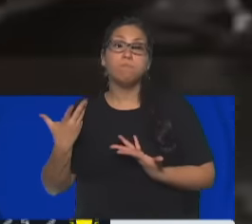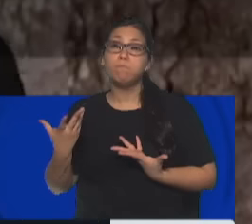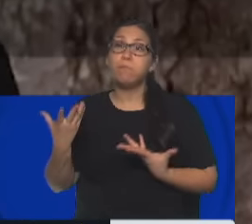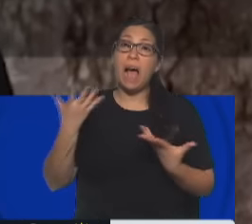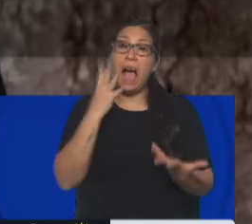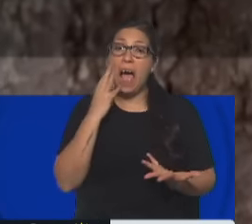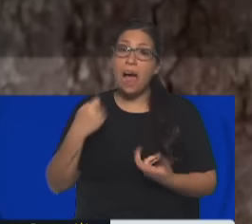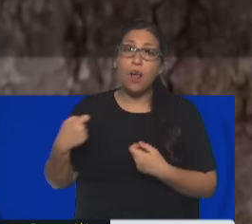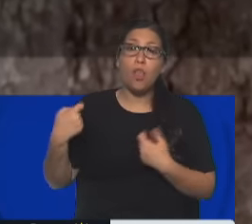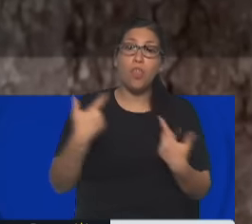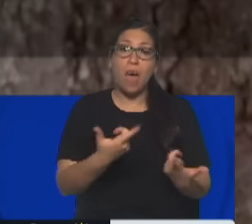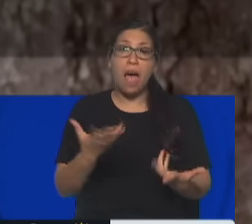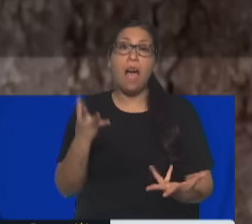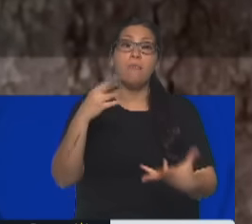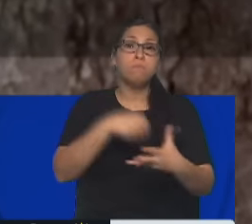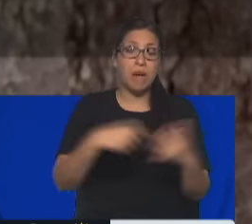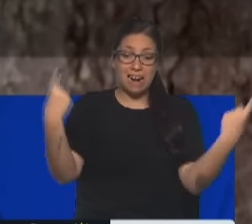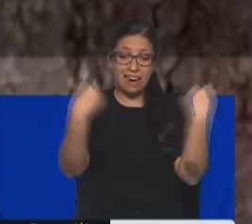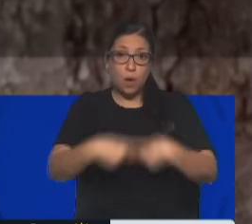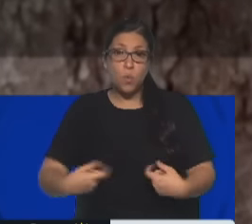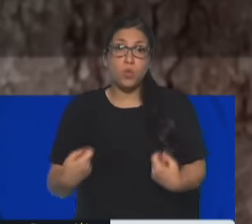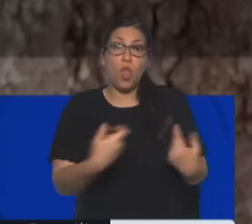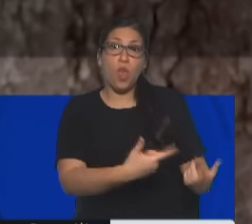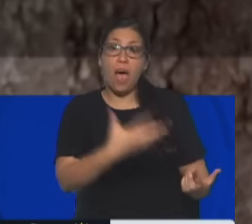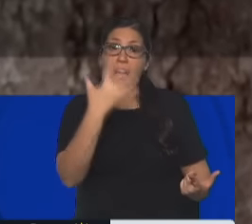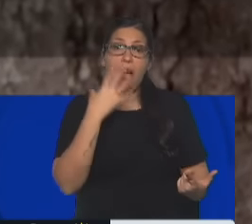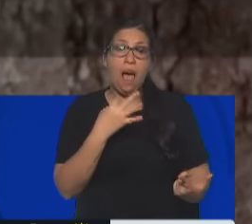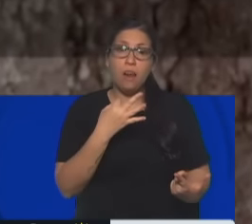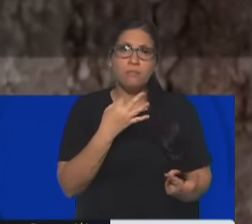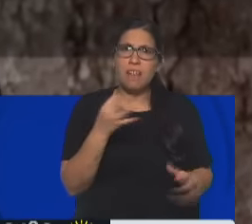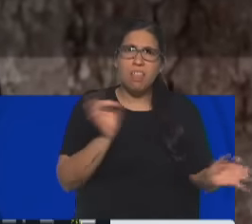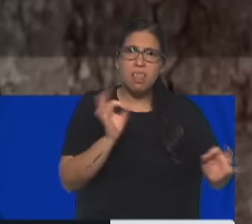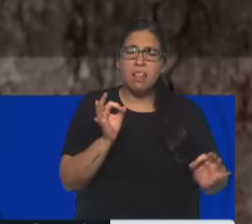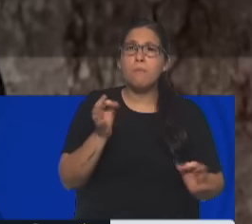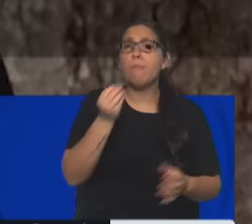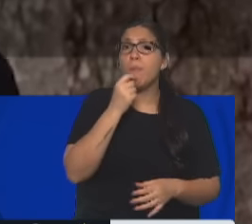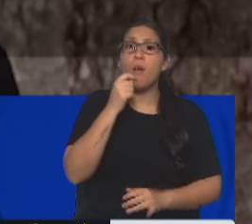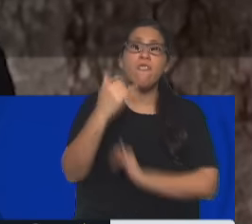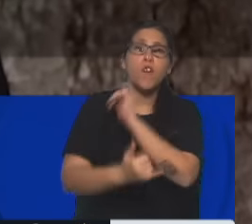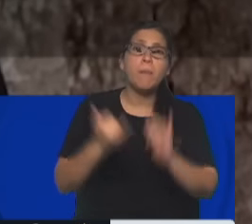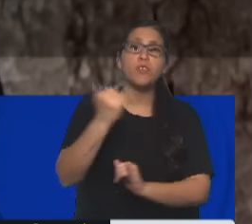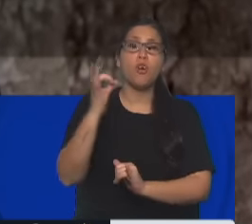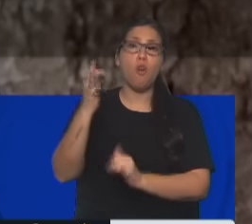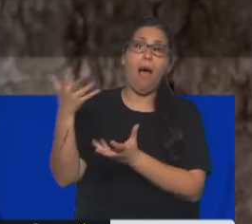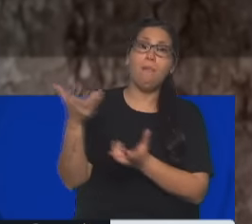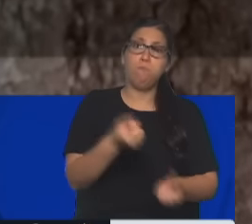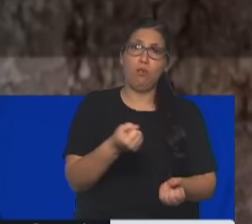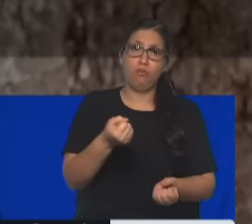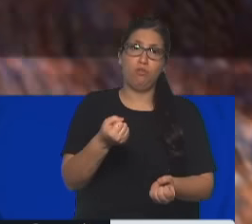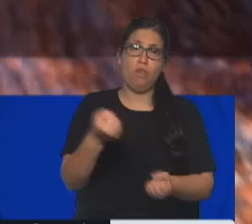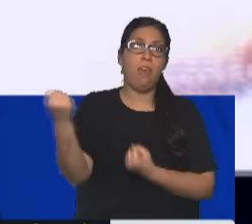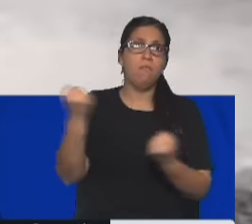forma, participar com os recursos que tem, sobretudo com informações, sobretudo com